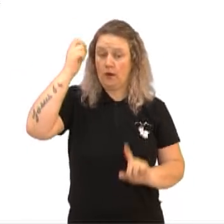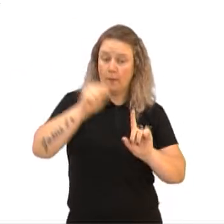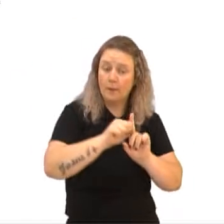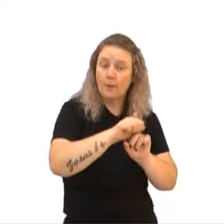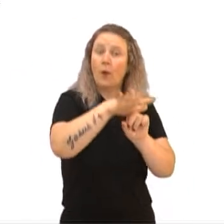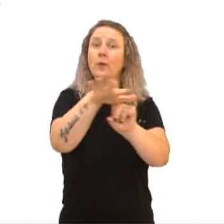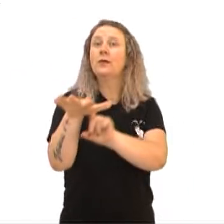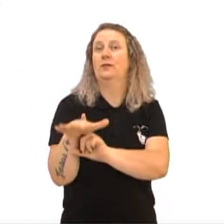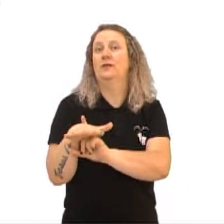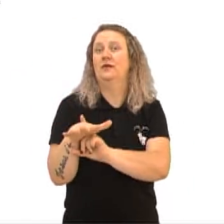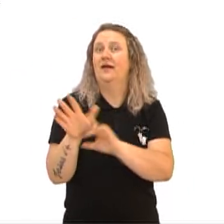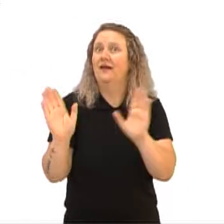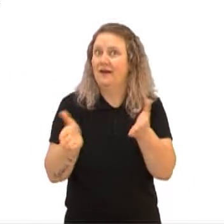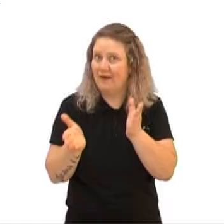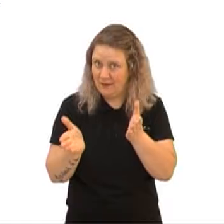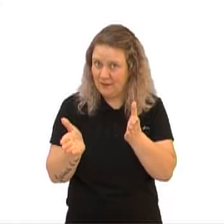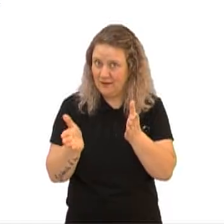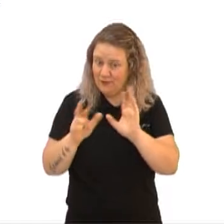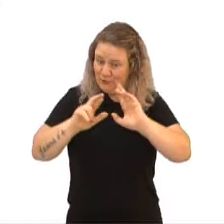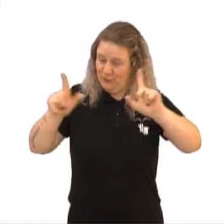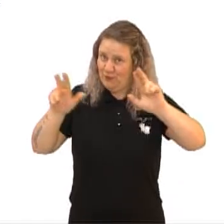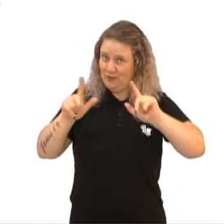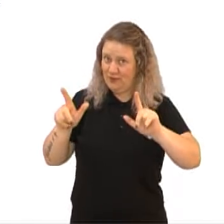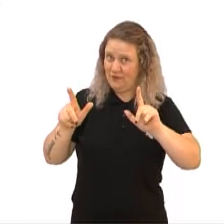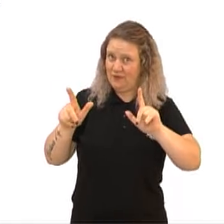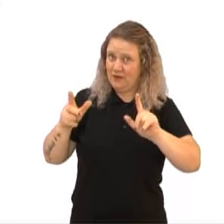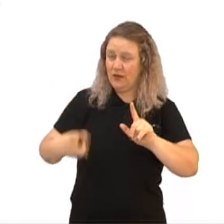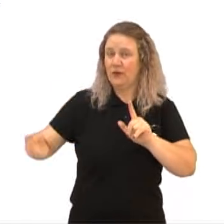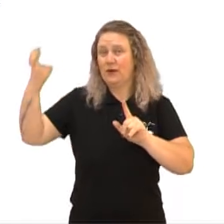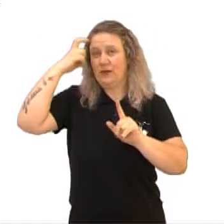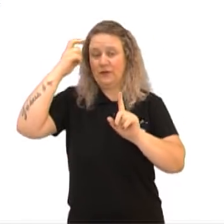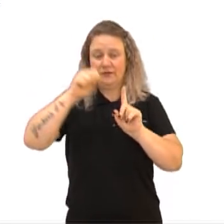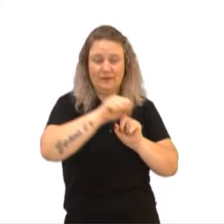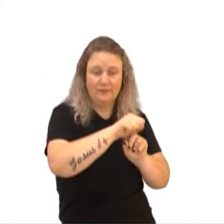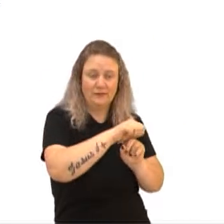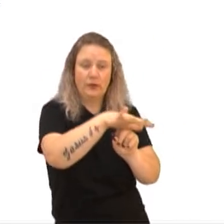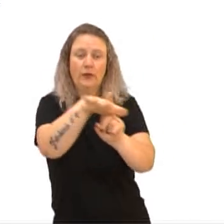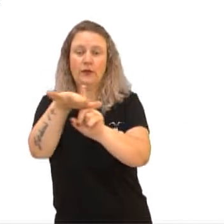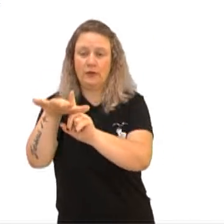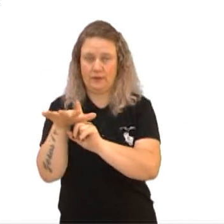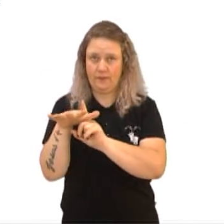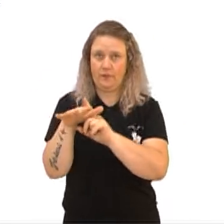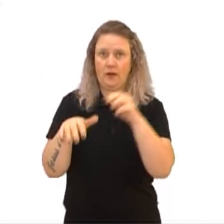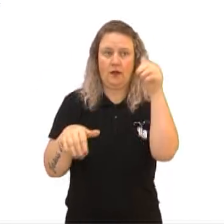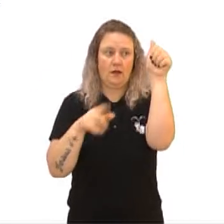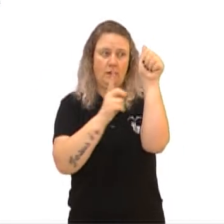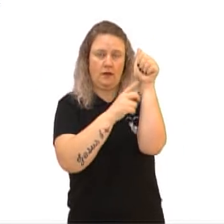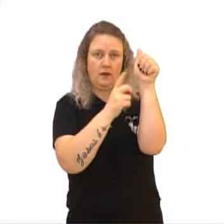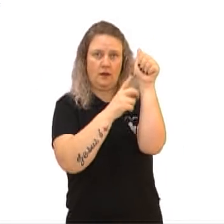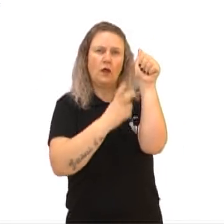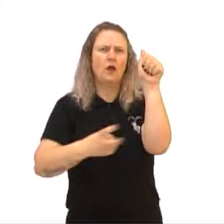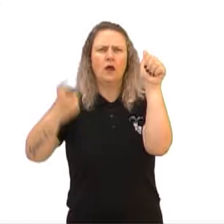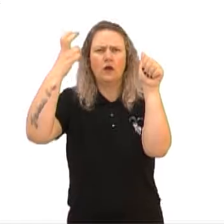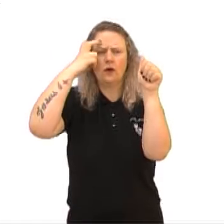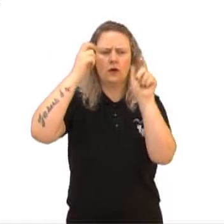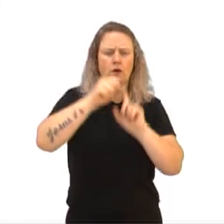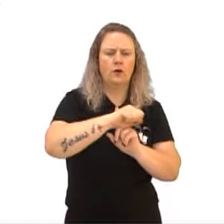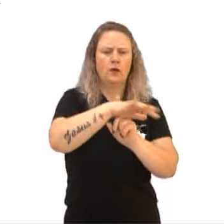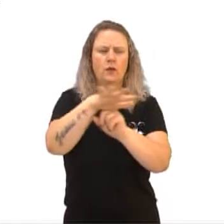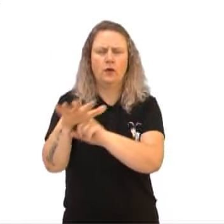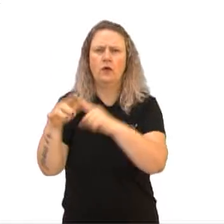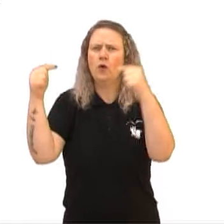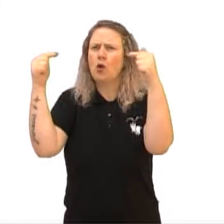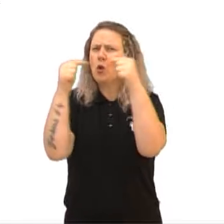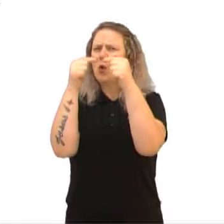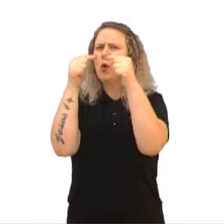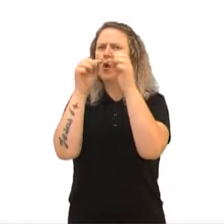agora é o contrário da primeira pergunta. Agora nós vamos falar sobre a cultura popular. Então alternativa A. A cultura popular está